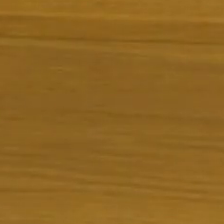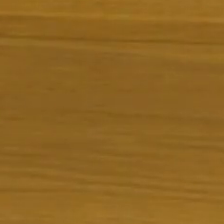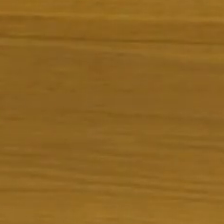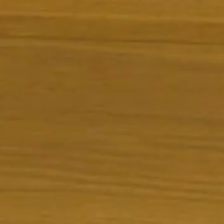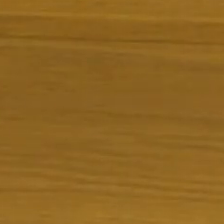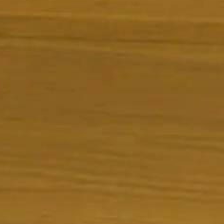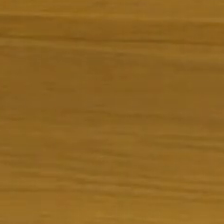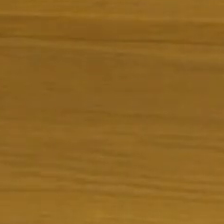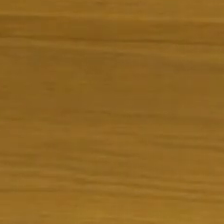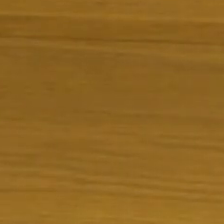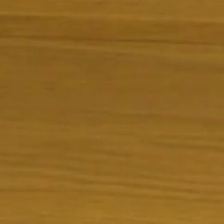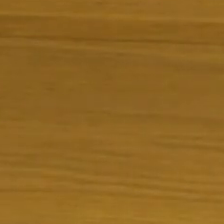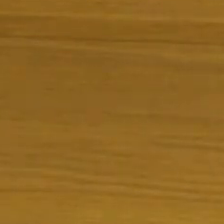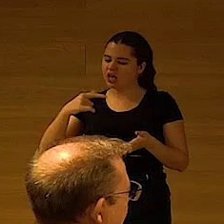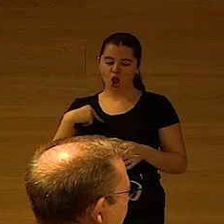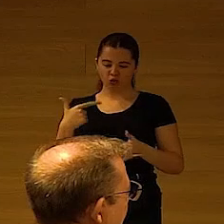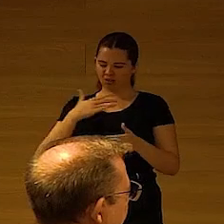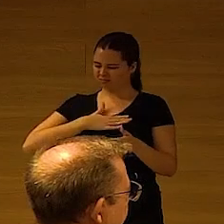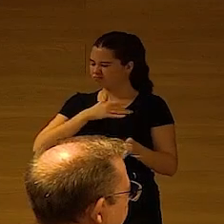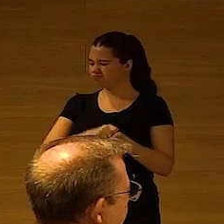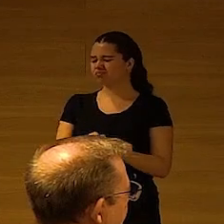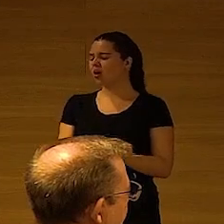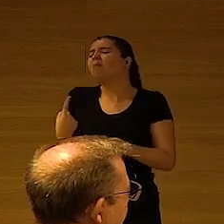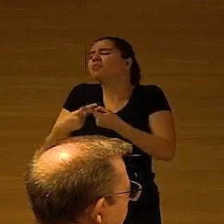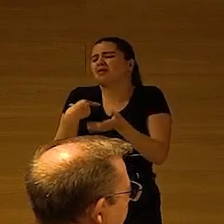tem por que escrever. Tanto que